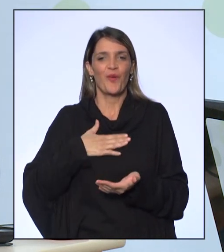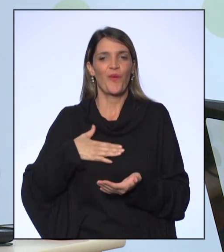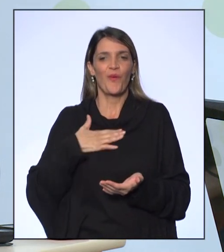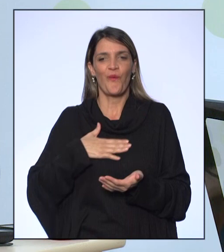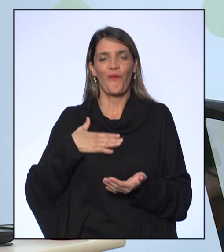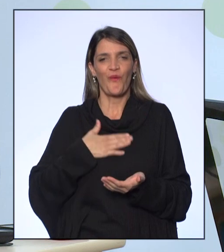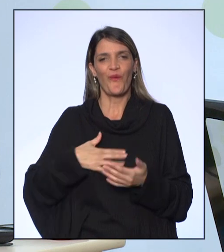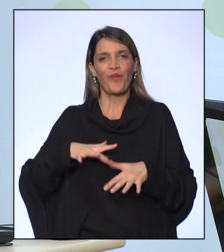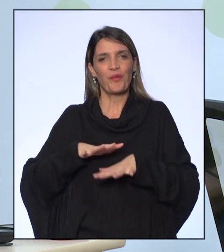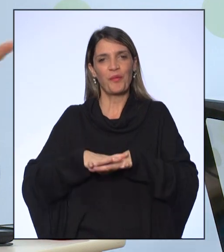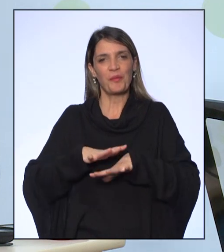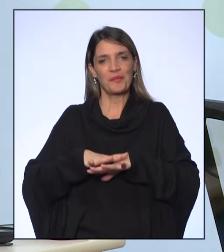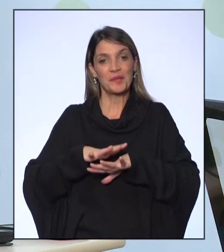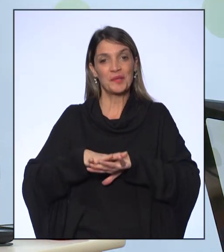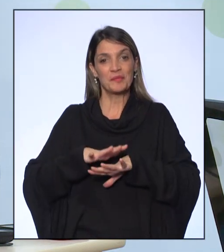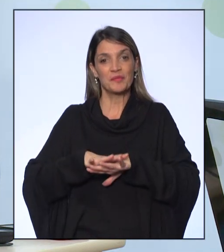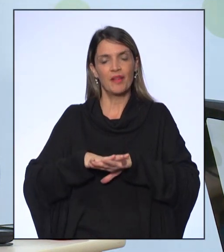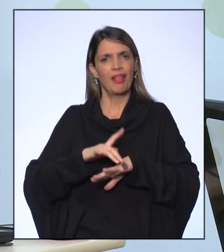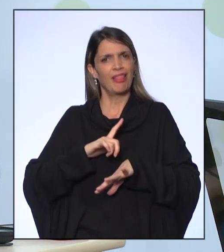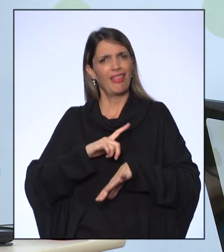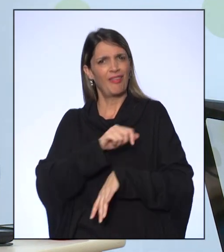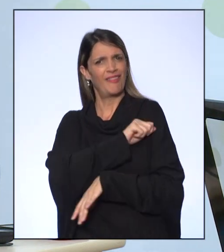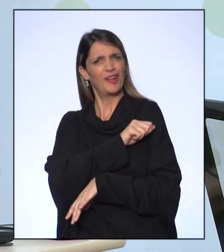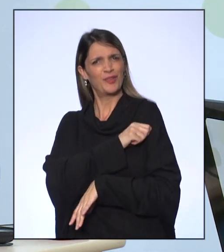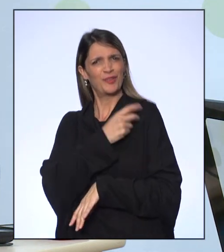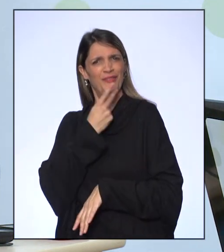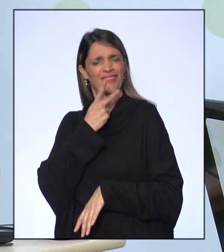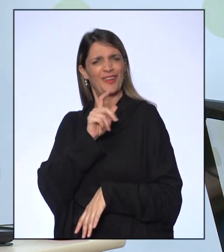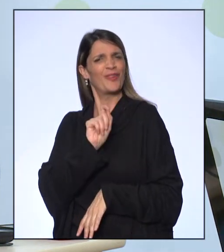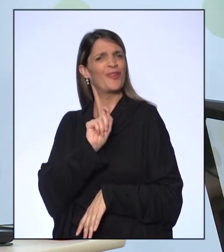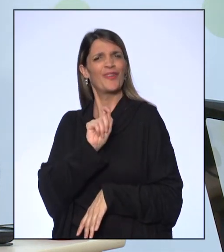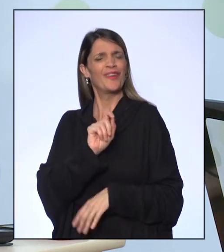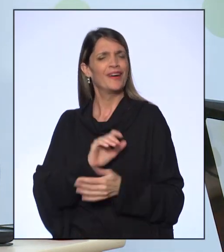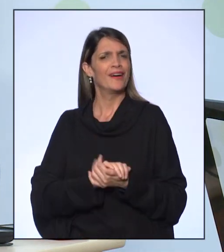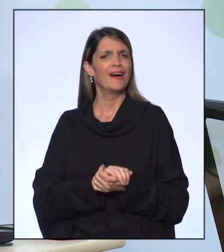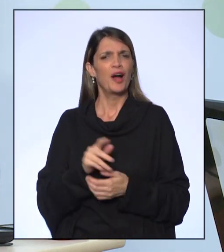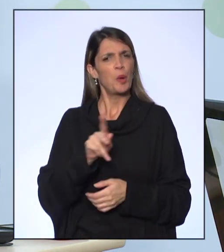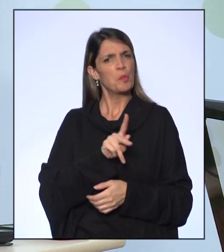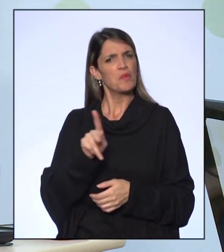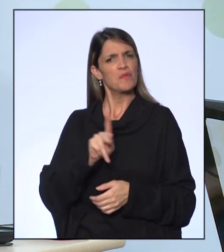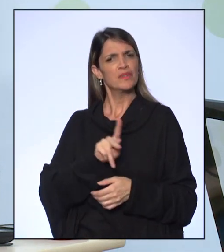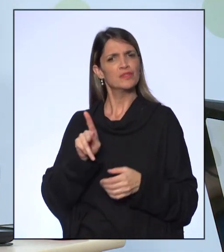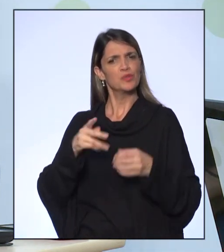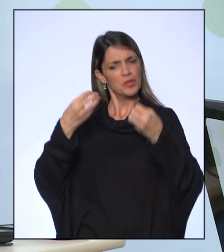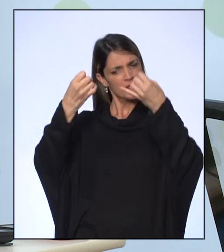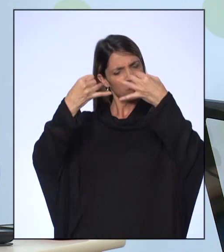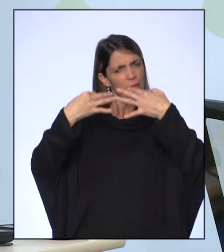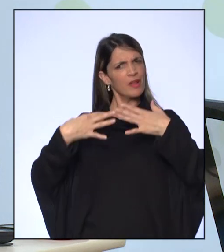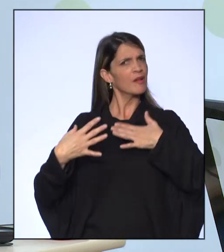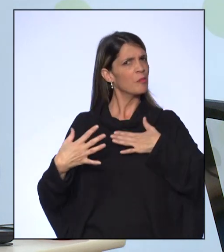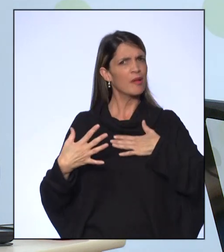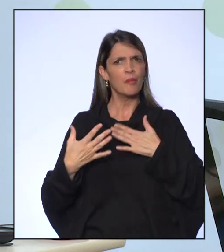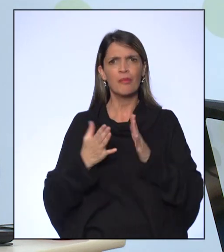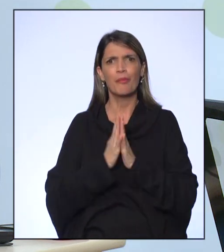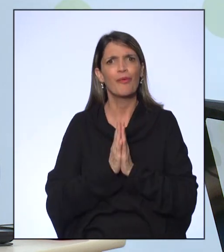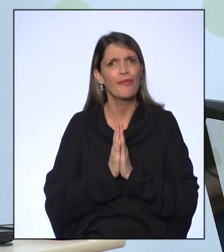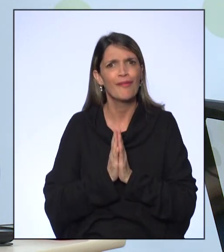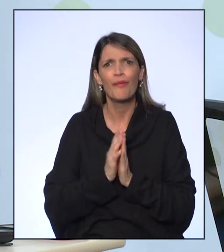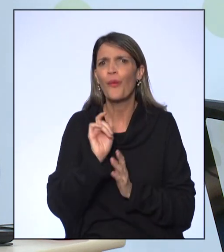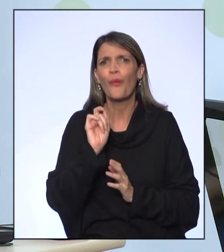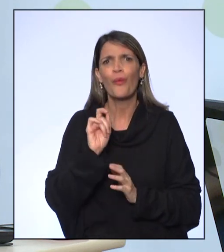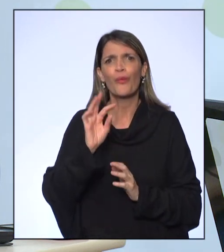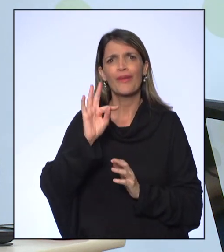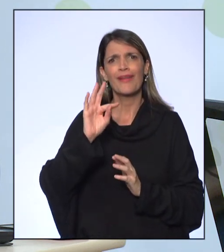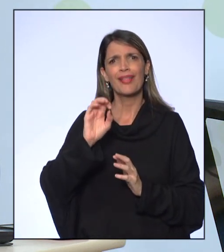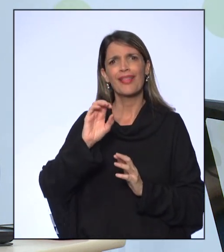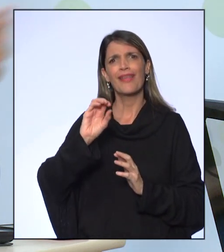de matemática. Teve um aluno inclusive que falou assim, professor, alguém me explica por favor o que é o teorema de Tales